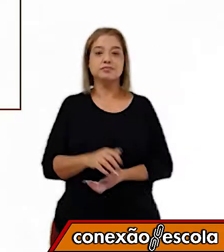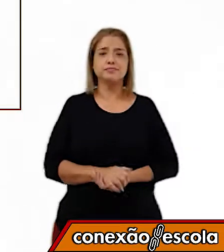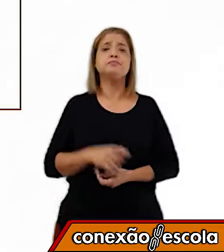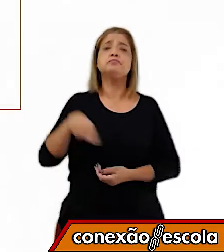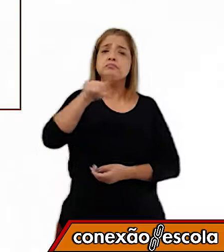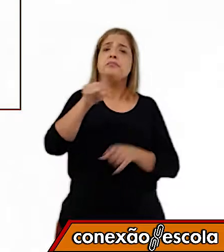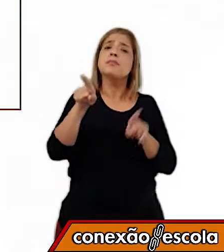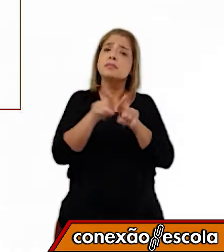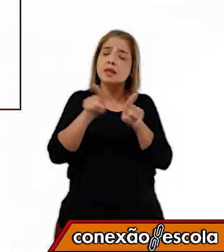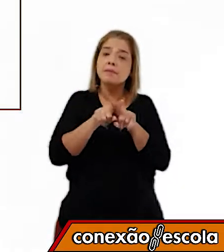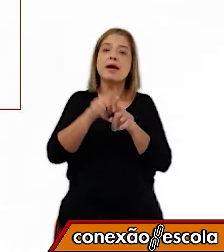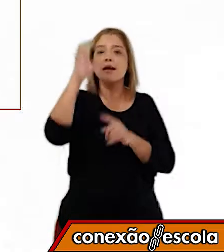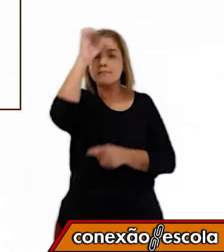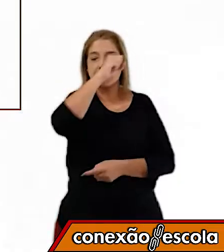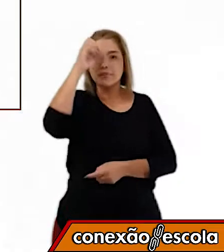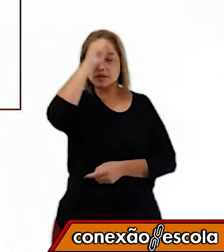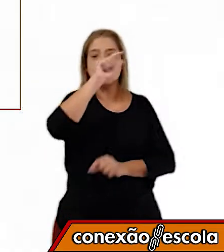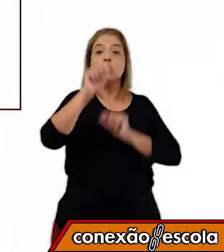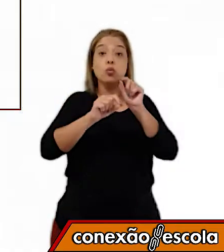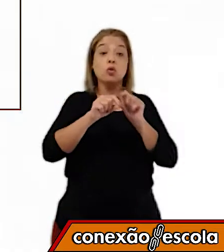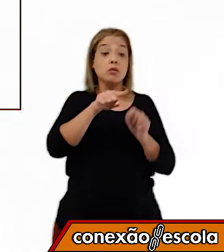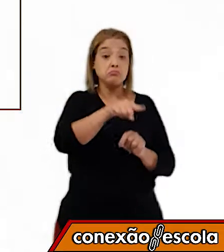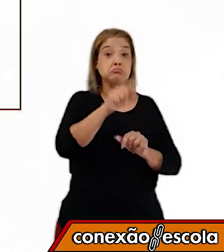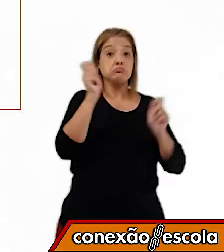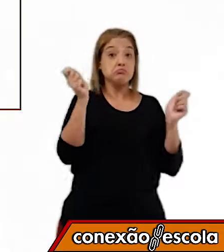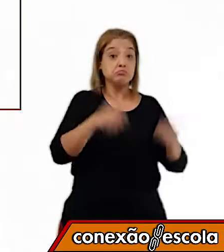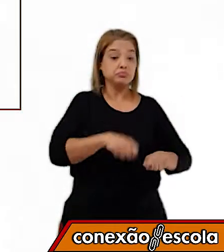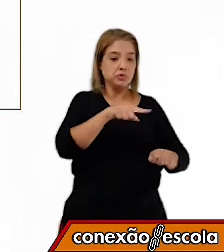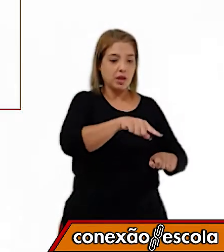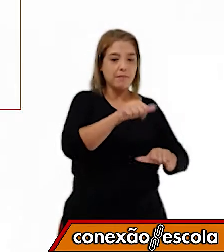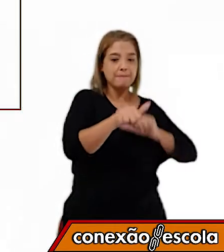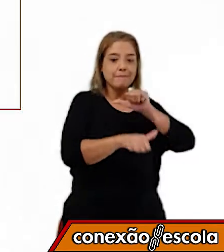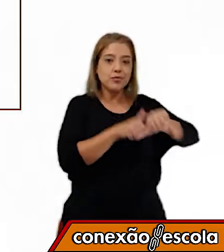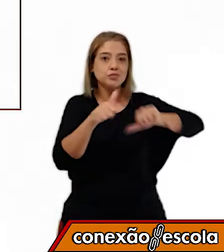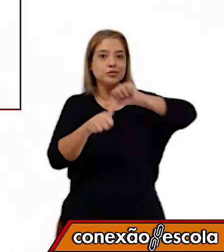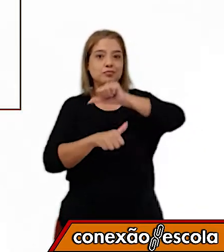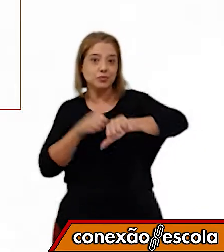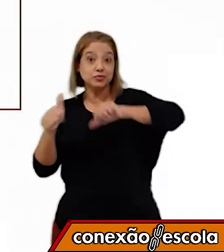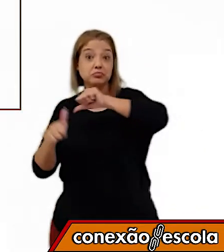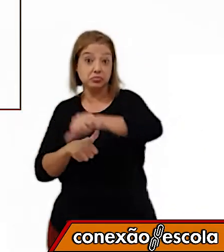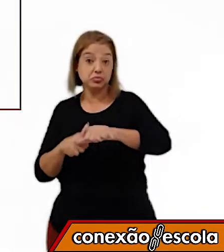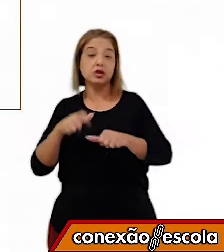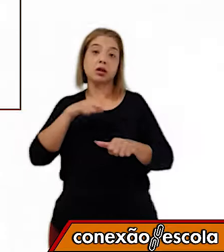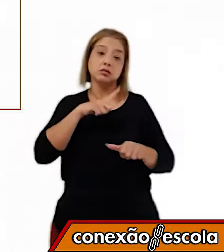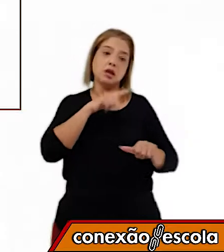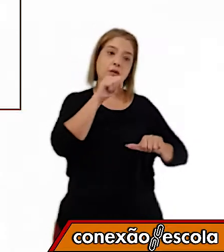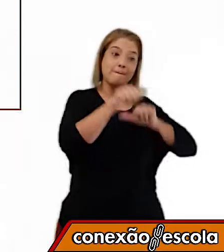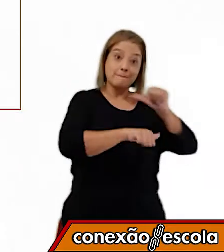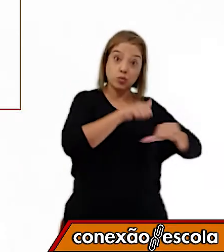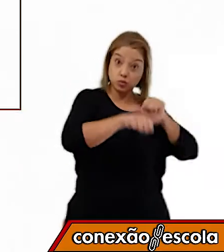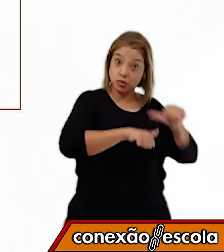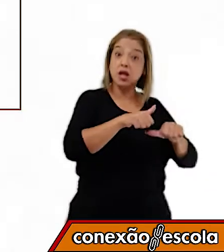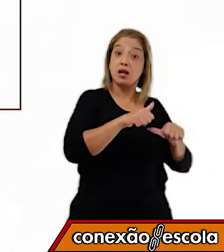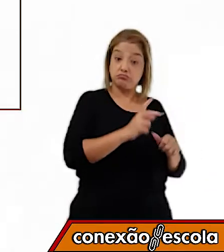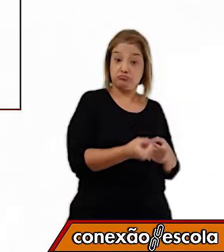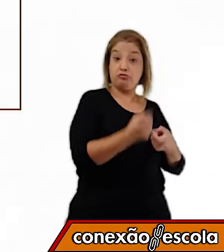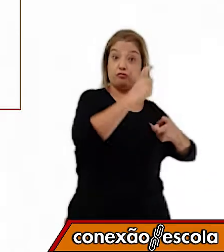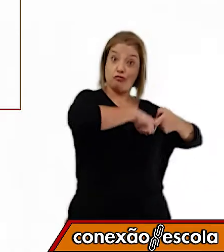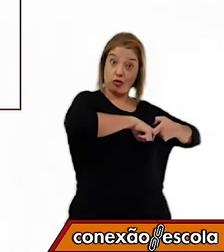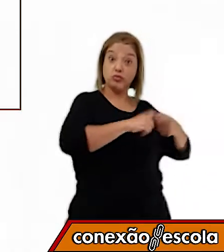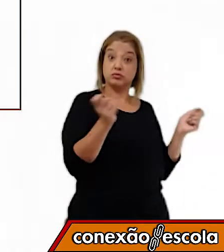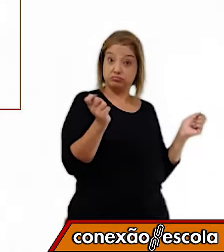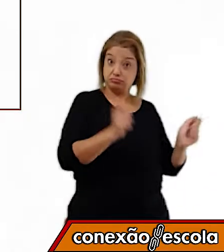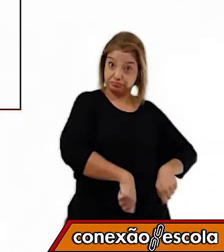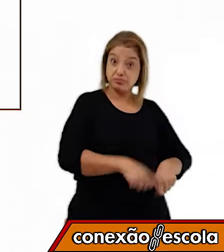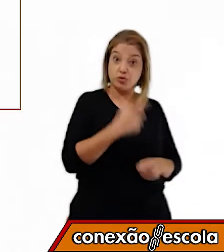a matéria pode ser modificada de estado e que algumas dessas mudanças podem ser reversíveis, quando é possível voltar